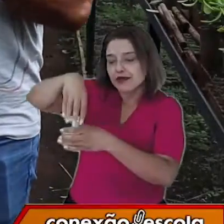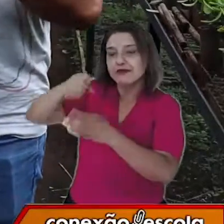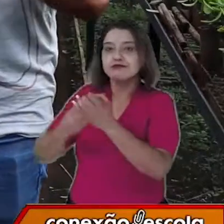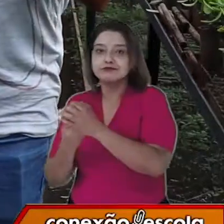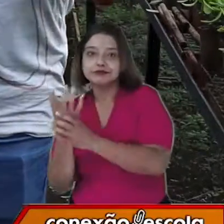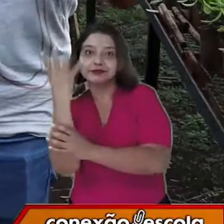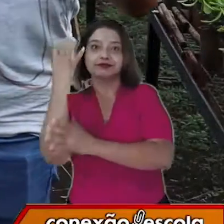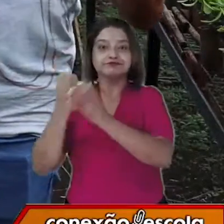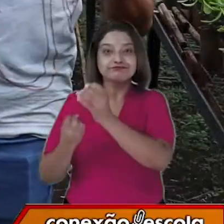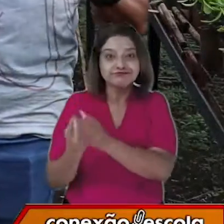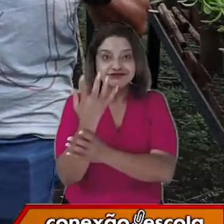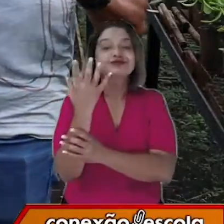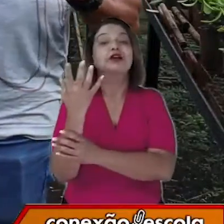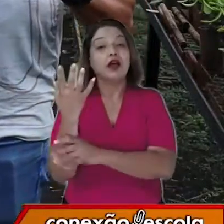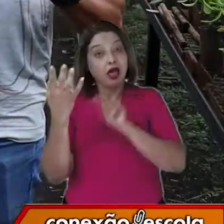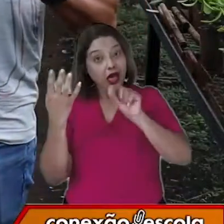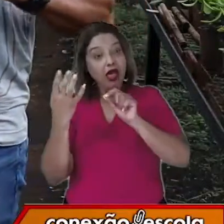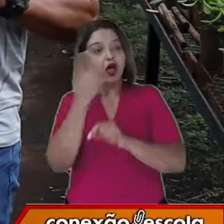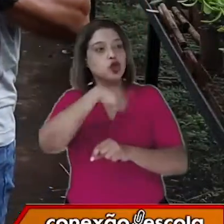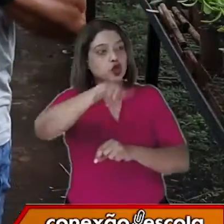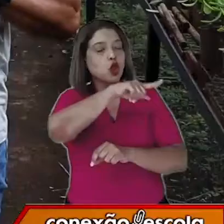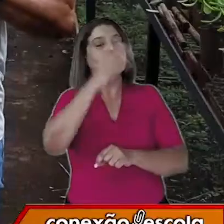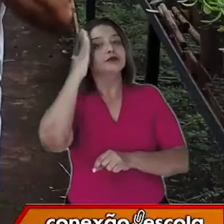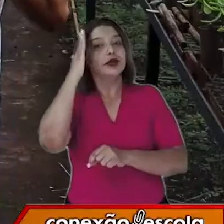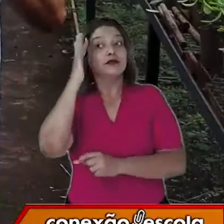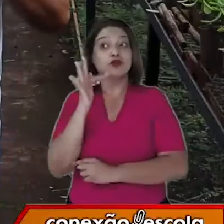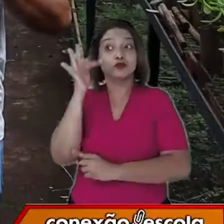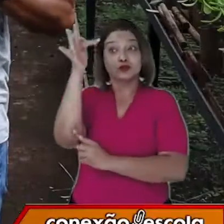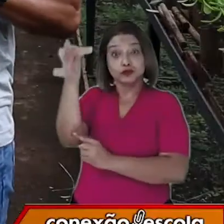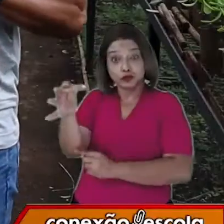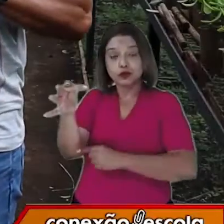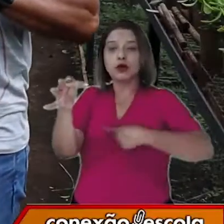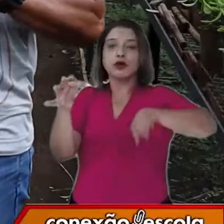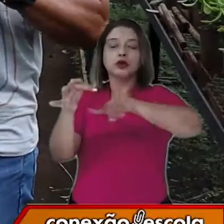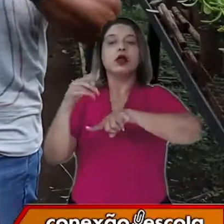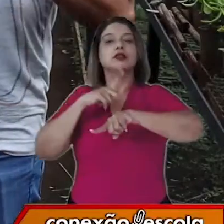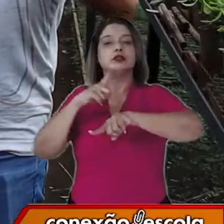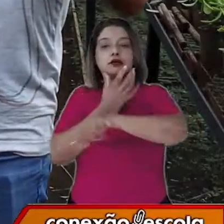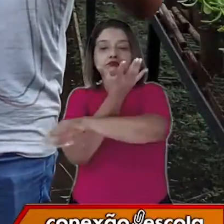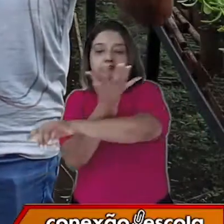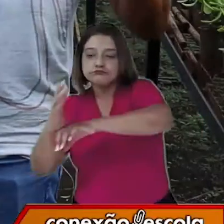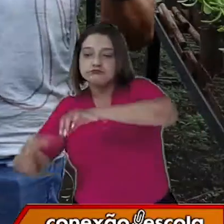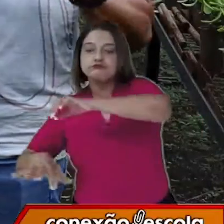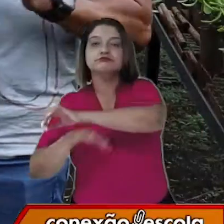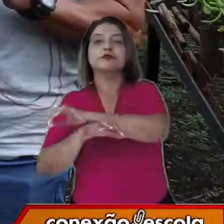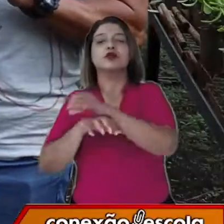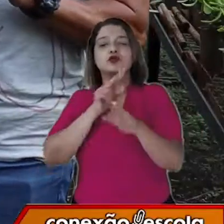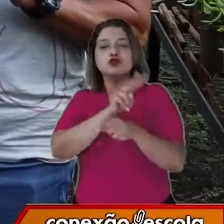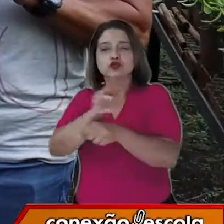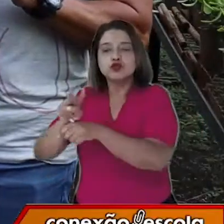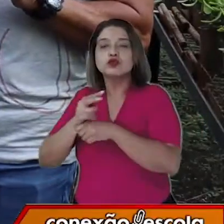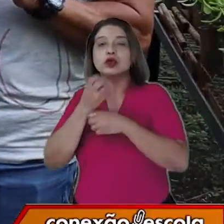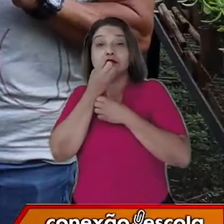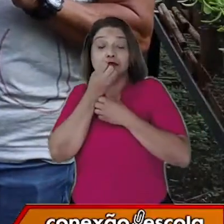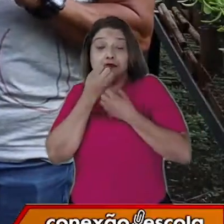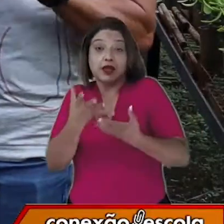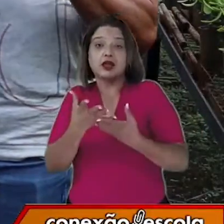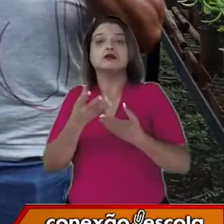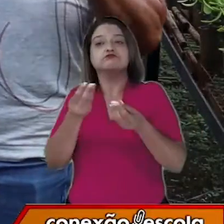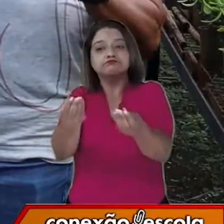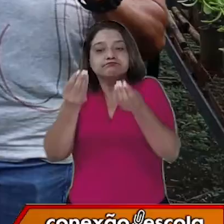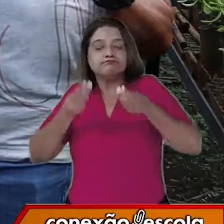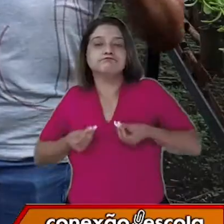sentido, é de criarmos, né, um conforto ambiental, uma condição ambiental, para que nós, todos nós que vivemos aqui nessa